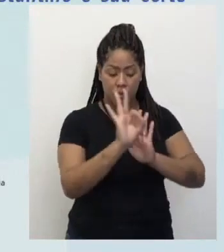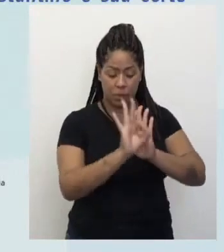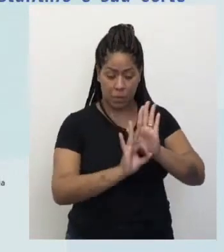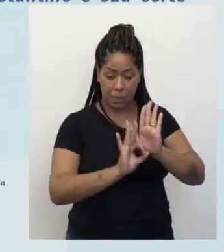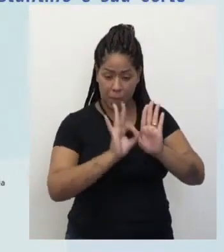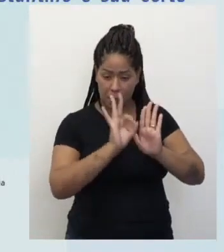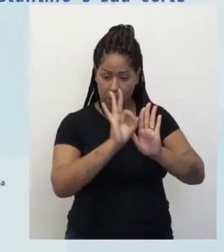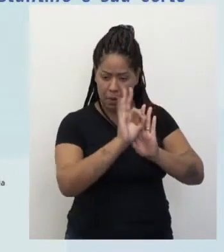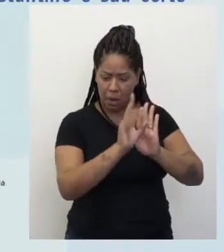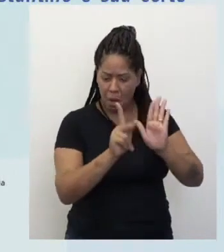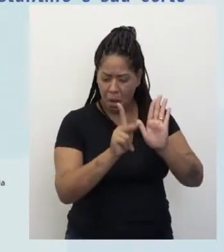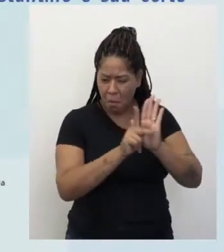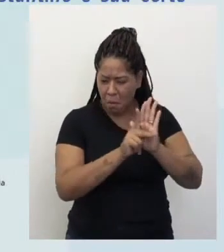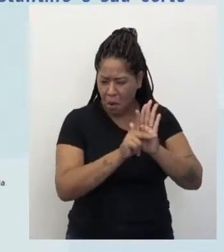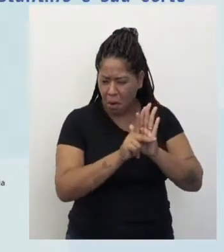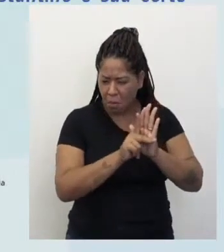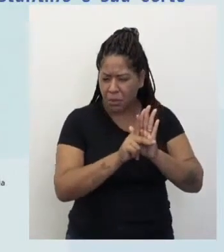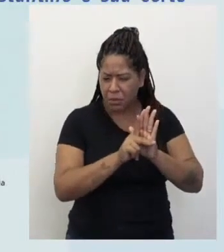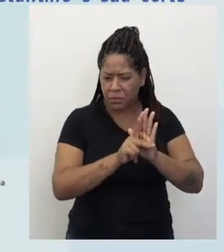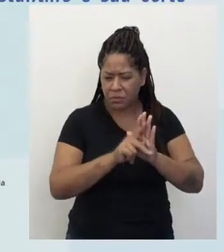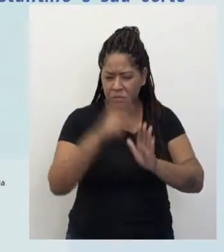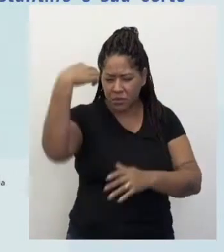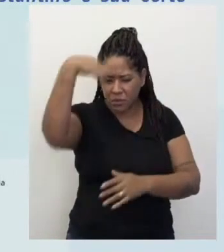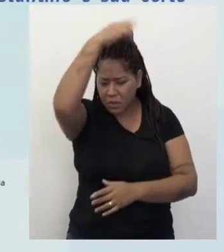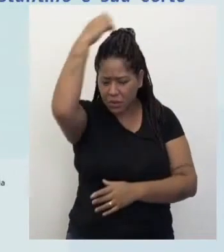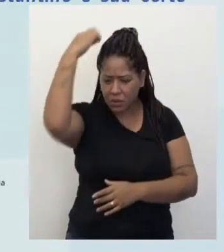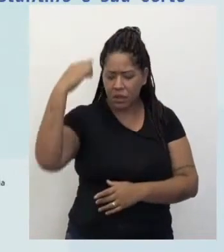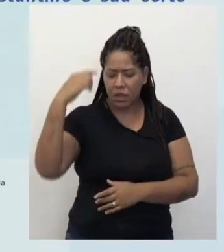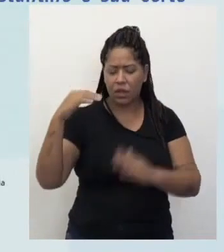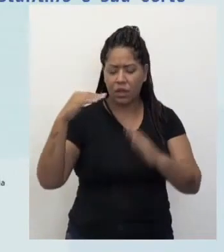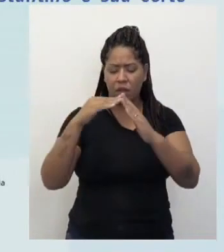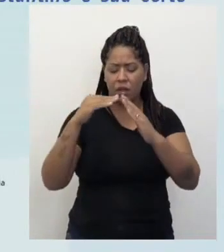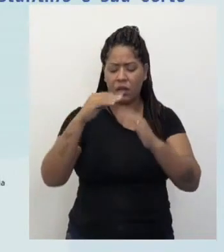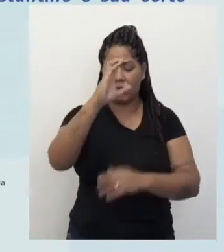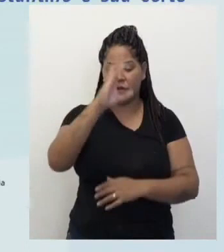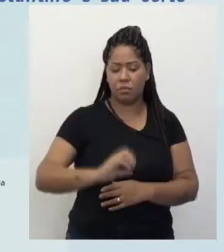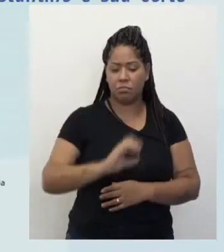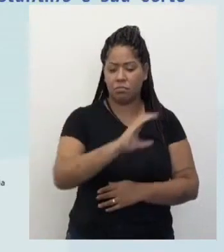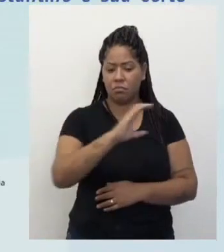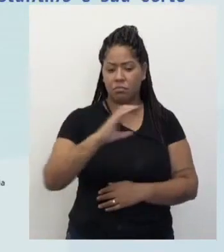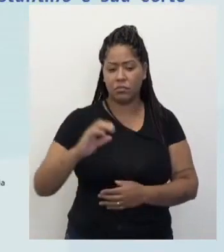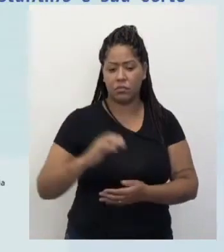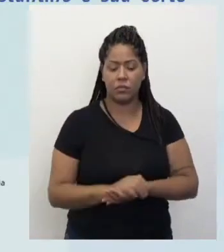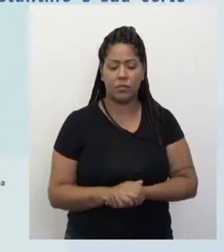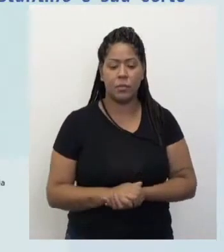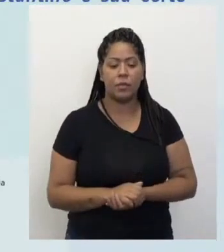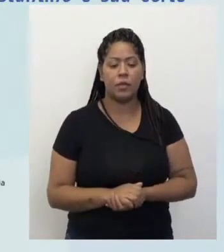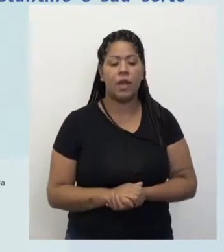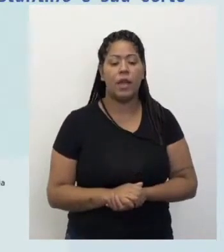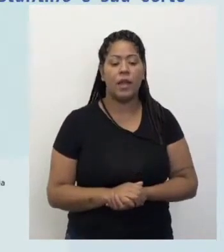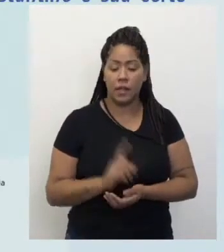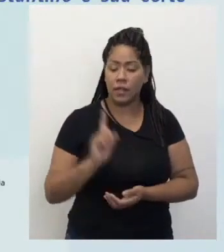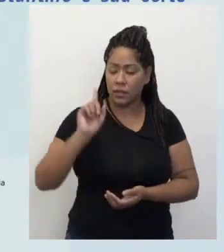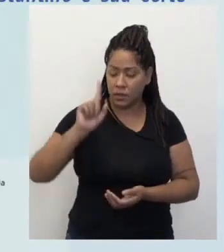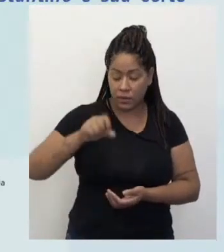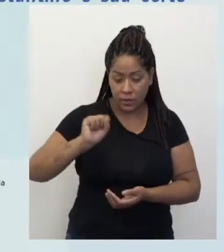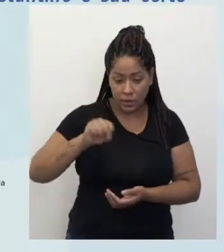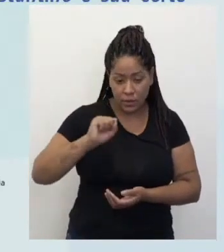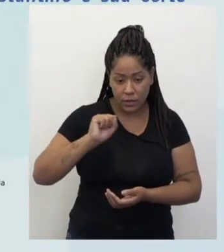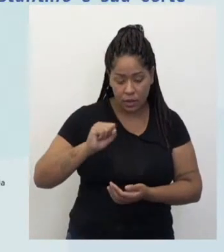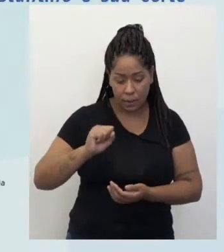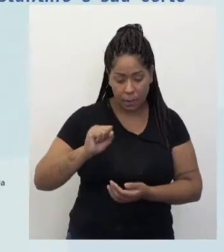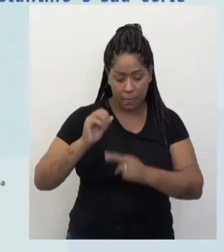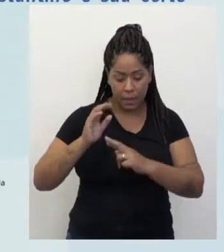santos da Igreja Católica, né? Inclusive essa imagem ela está em um templo religioso, né? Então vejam